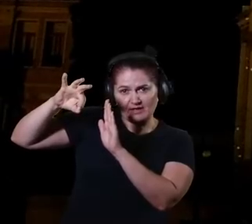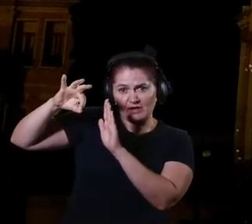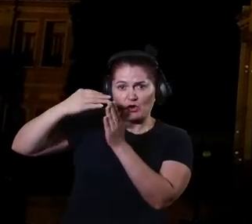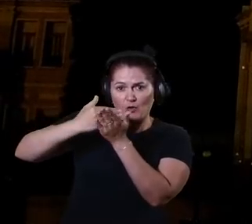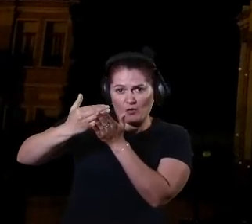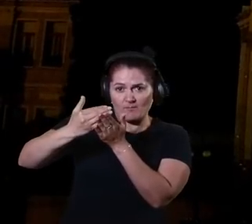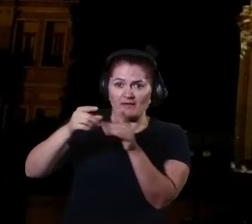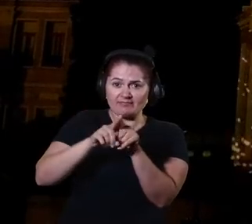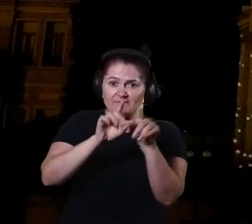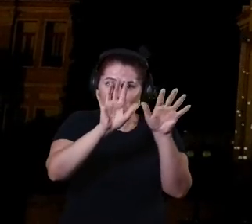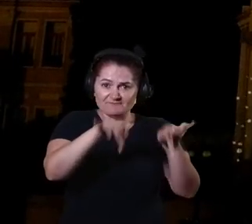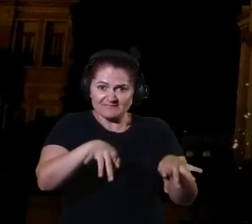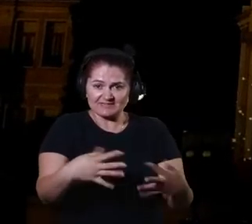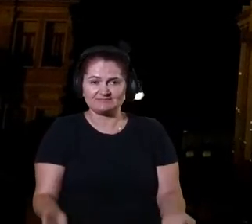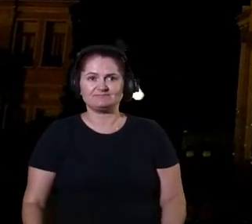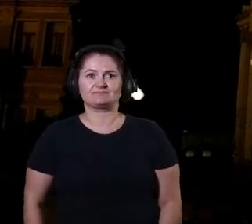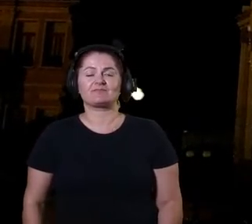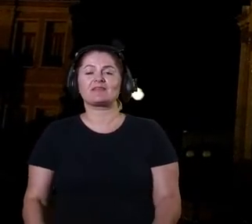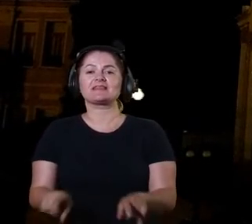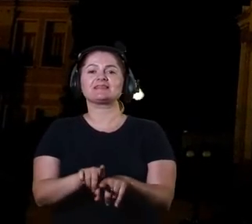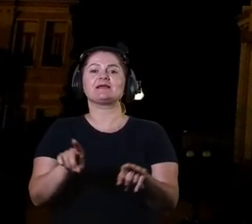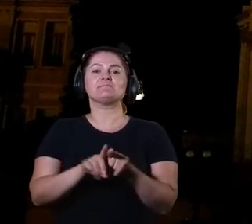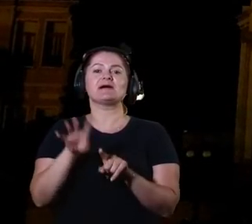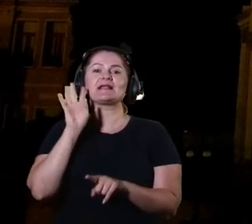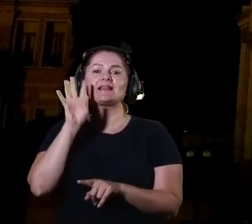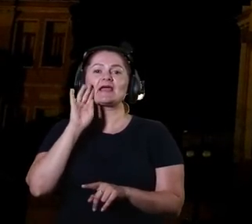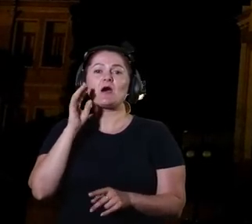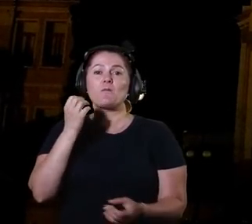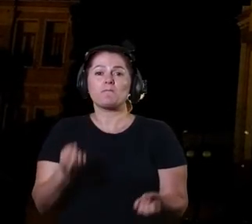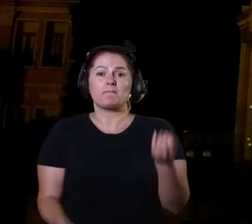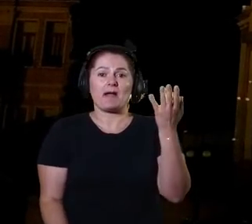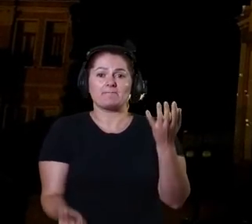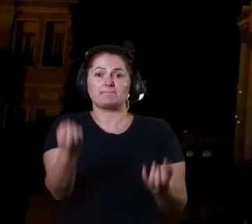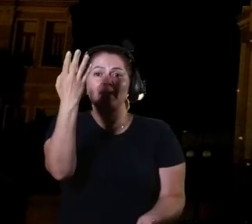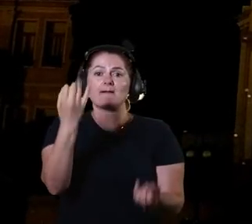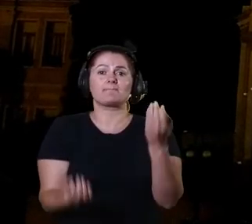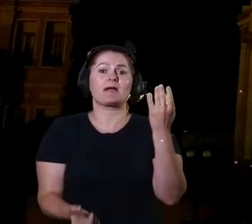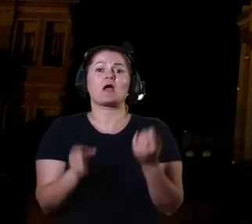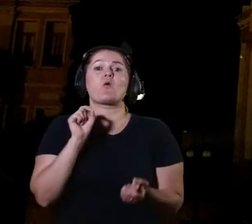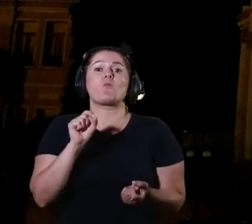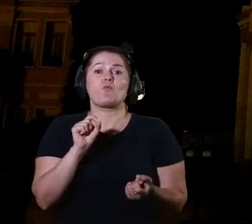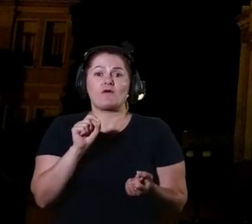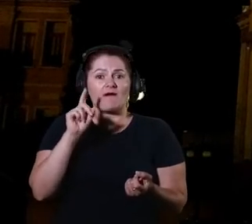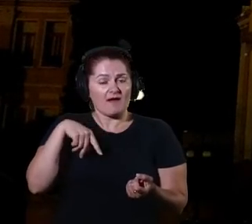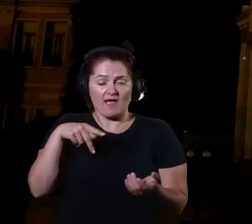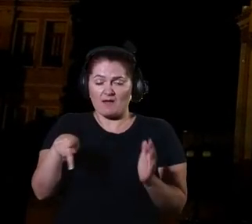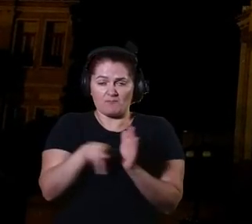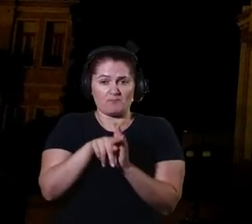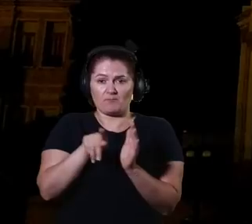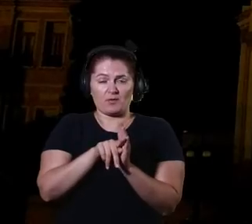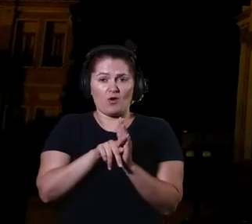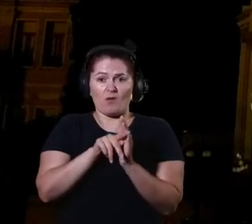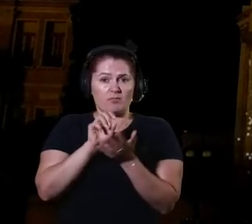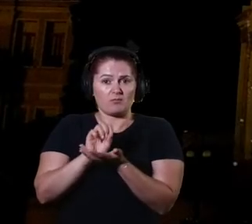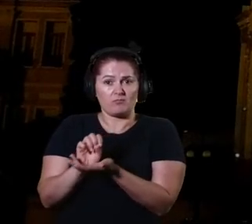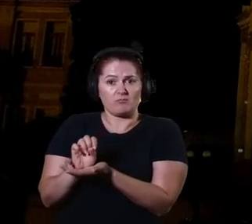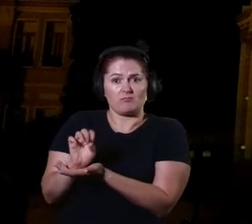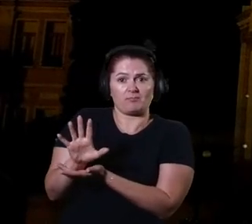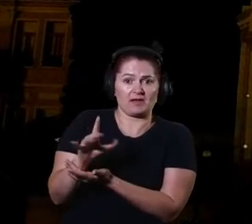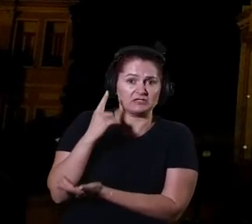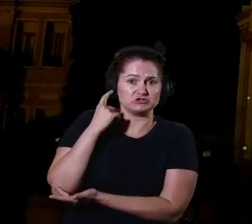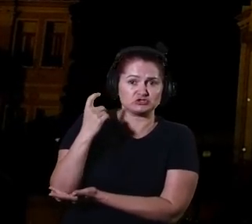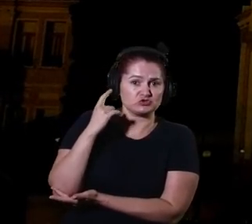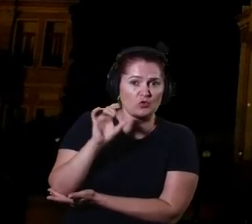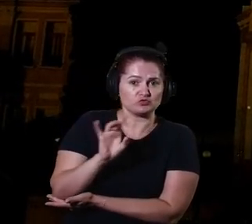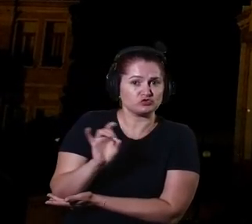O bacana dos foguetes, que também é uma projeção, né? E a sonorização dá esse sentido aí para essa